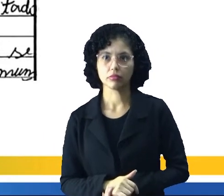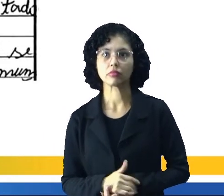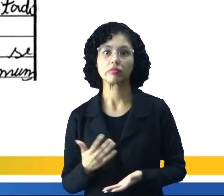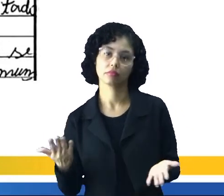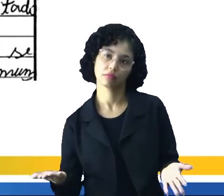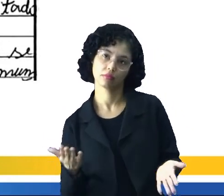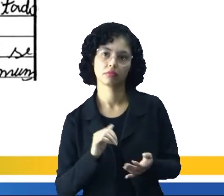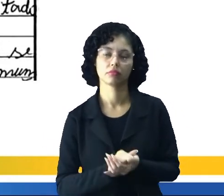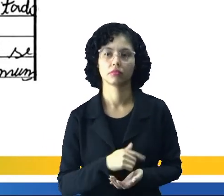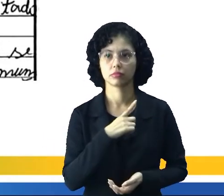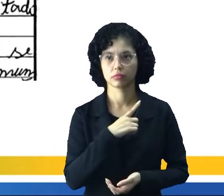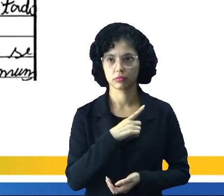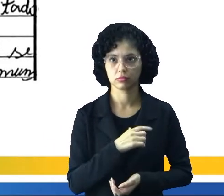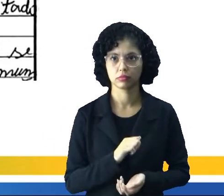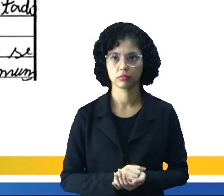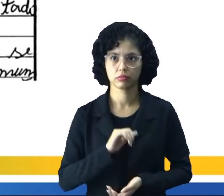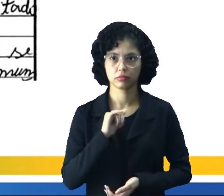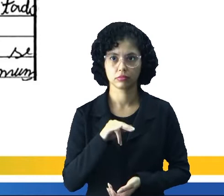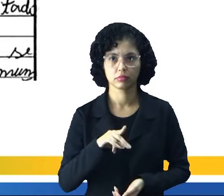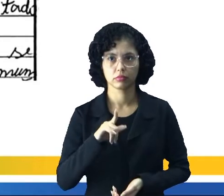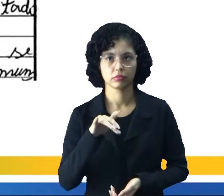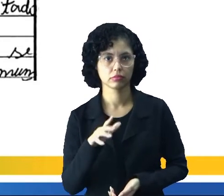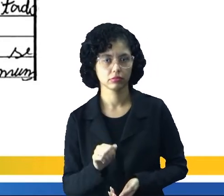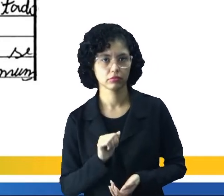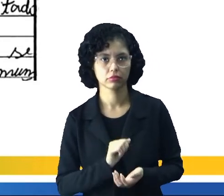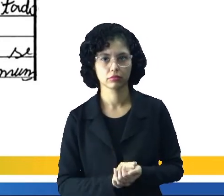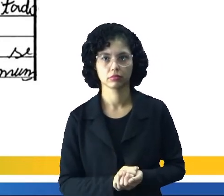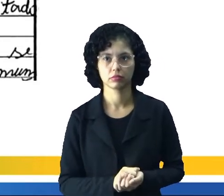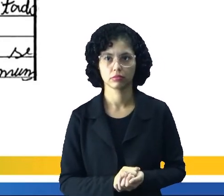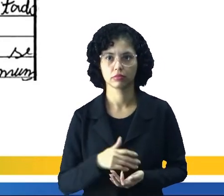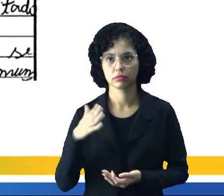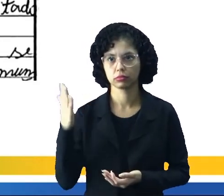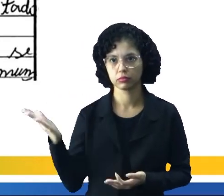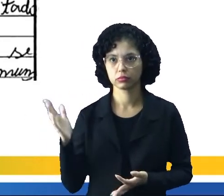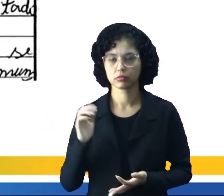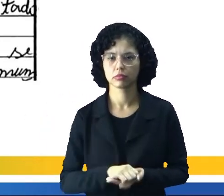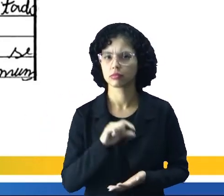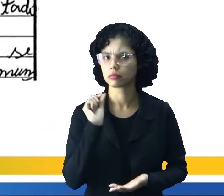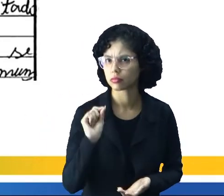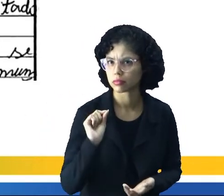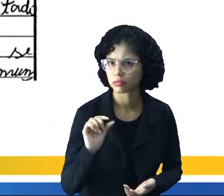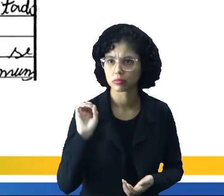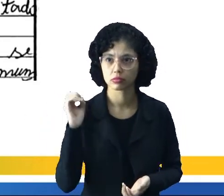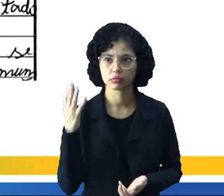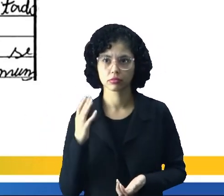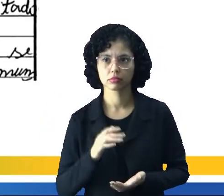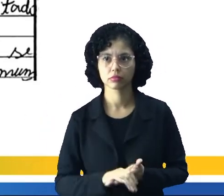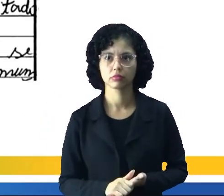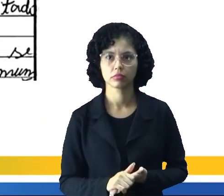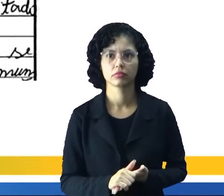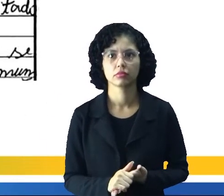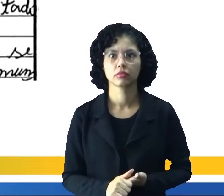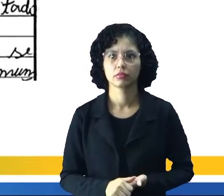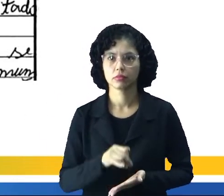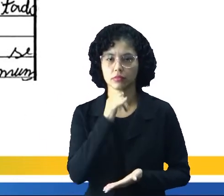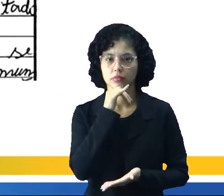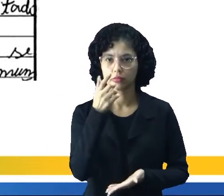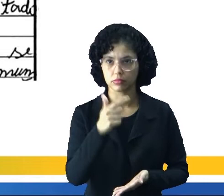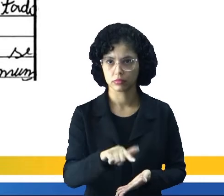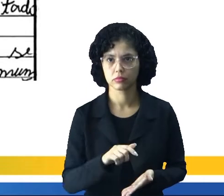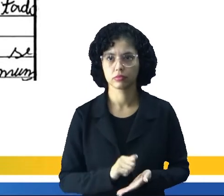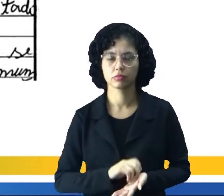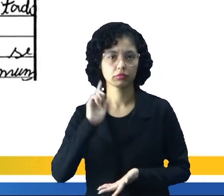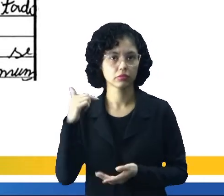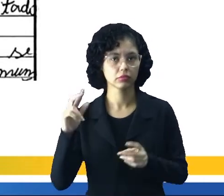Então nós temos aqui uma inadequação coesiva, vamos ver, ó. O que seria a inadequação, né? Além da